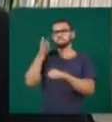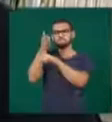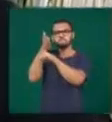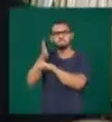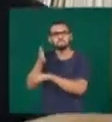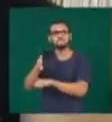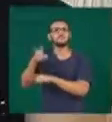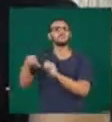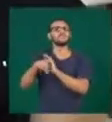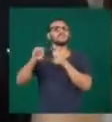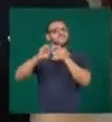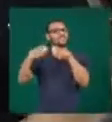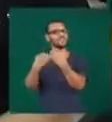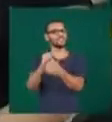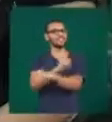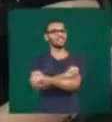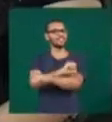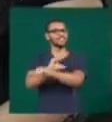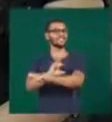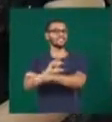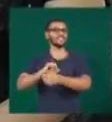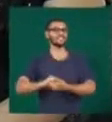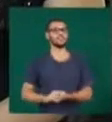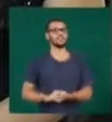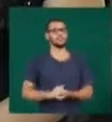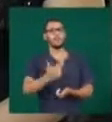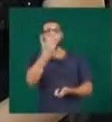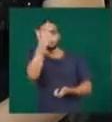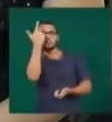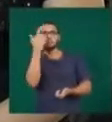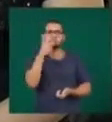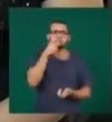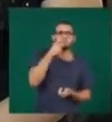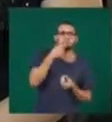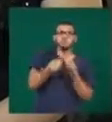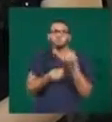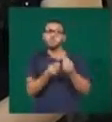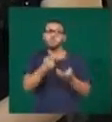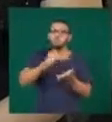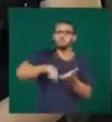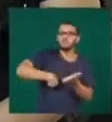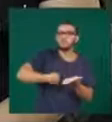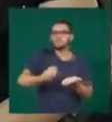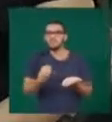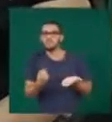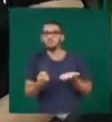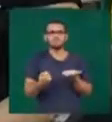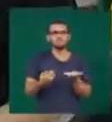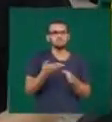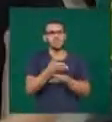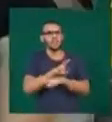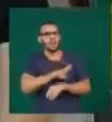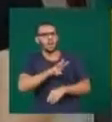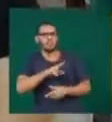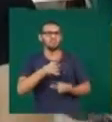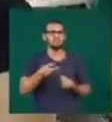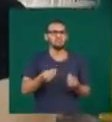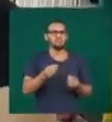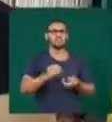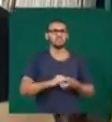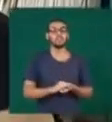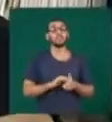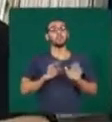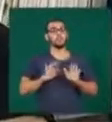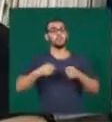Brasil. E, Tabita, os interessados podem se inscrever de que forma? Entrando no site, como é que é? Isso, as inscrições são feitas